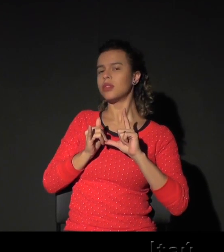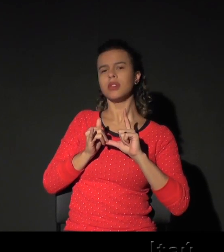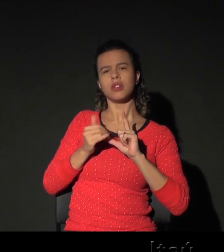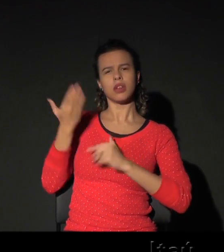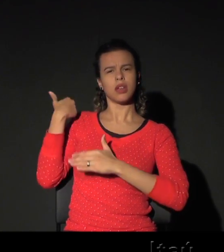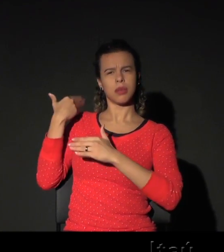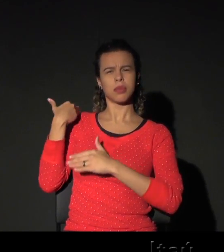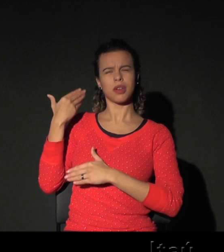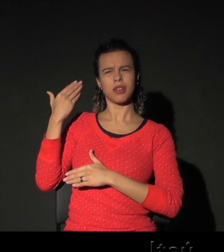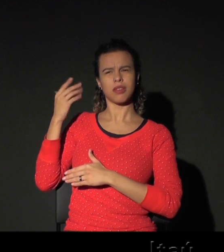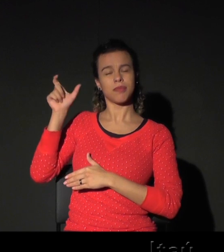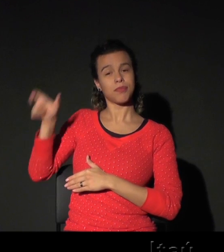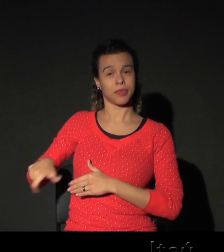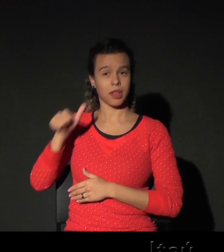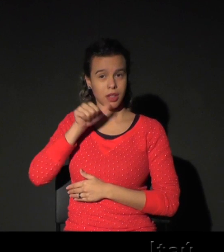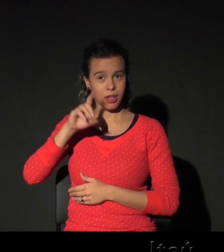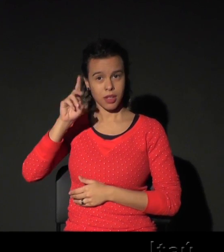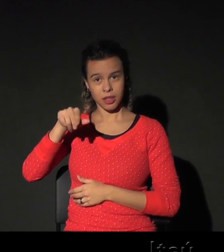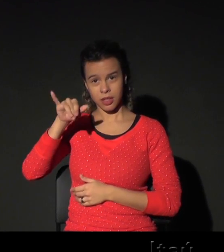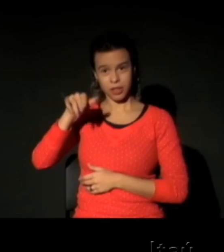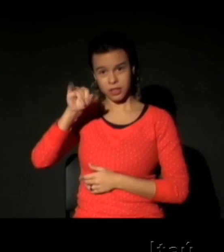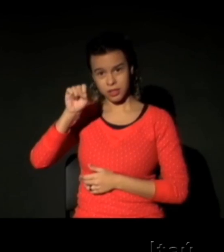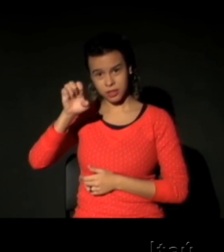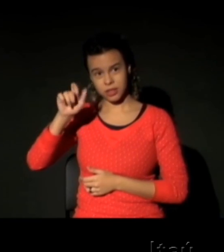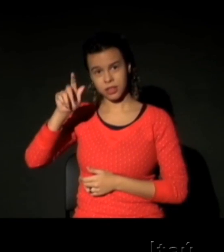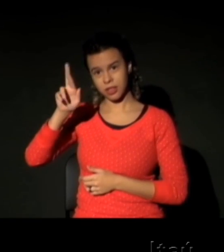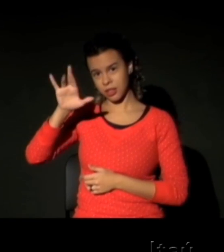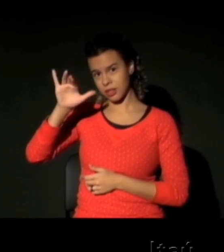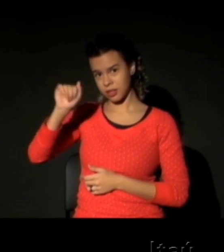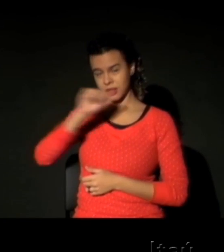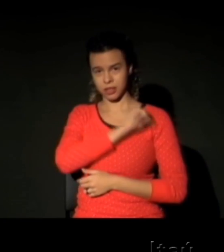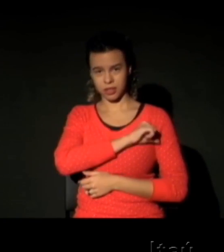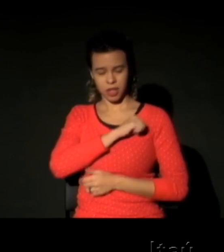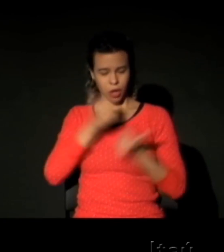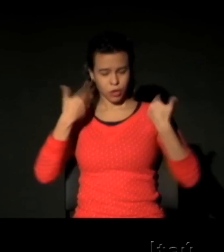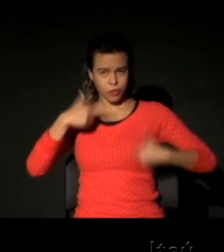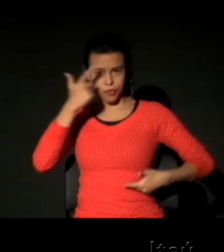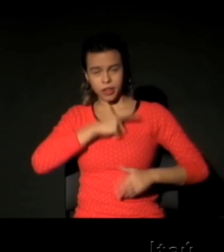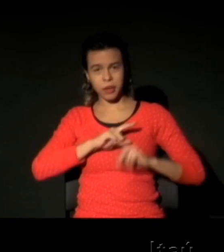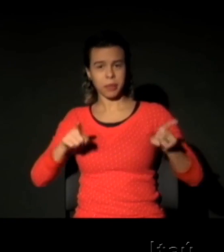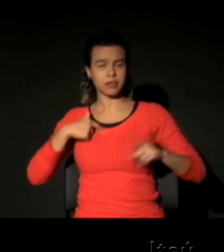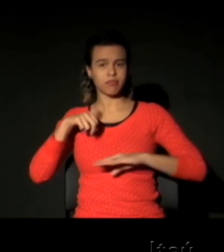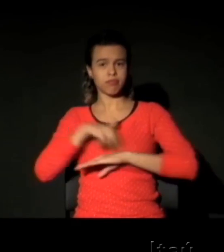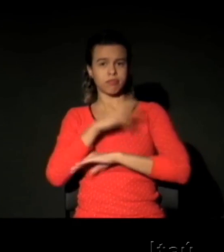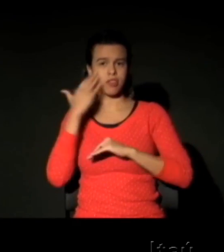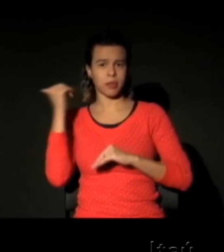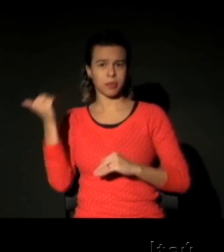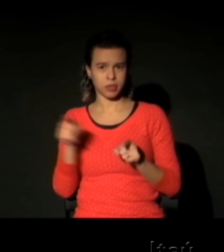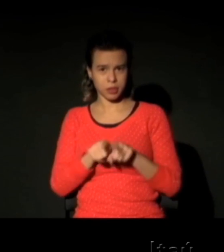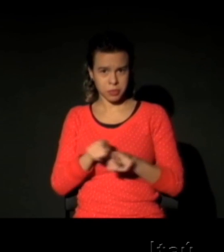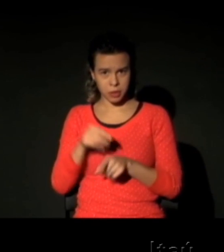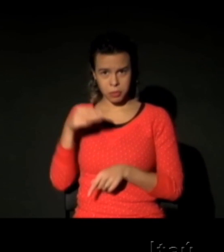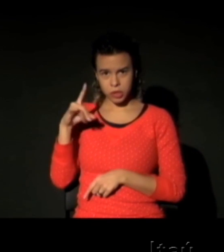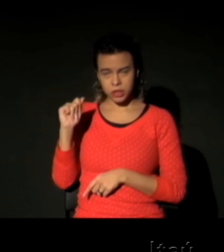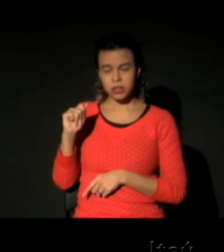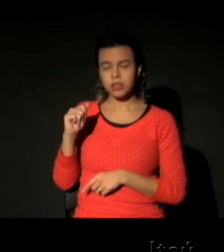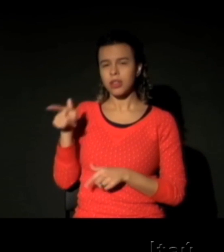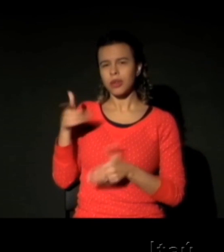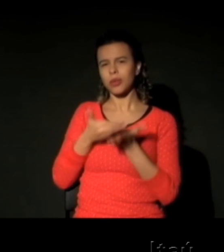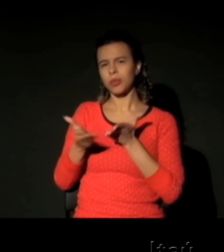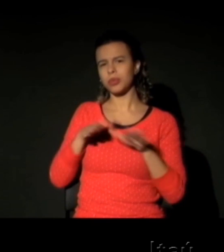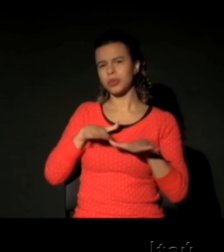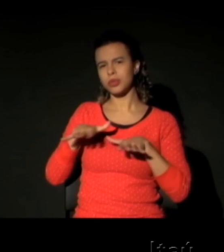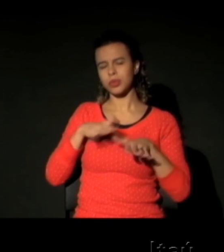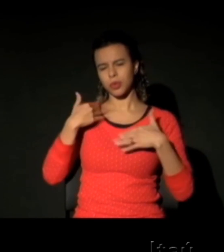carioca daqui a pouco vou levar Denise Garcia tá aqui o nome dela é o Sofia mas estou na moda também então todo ali também começava todo um MOV ento né da